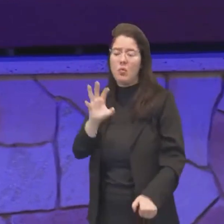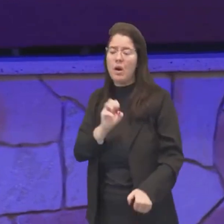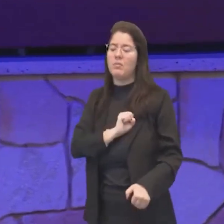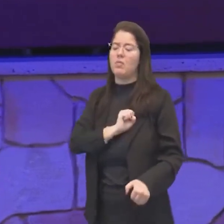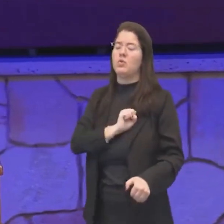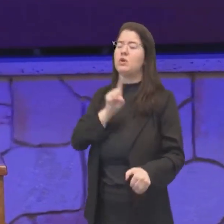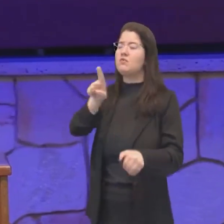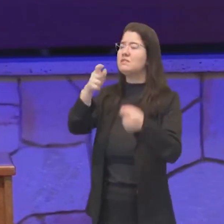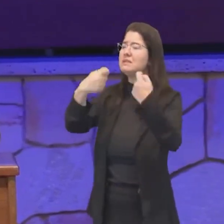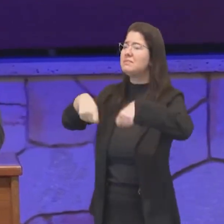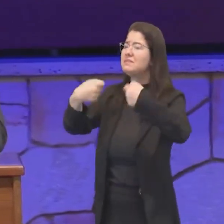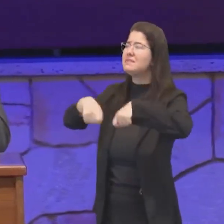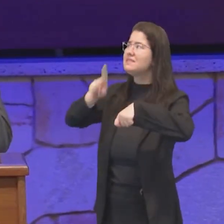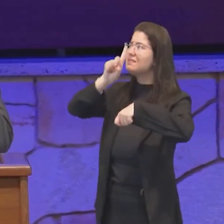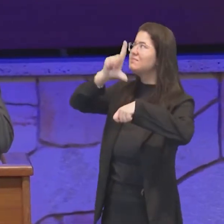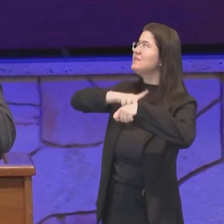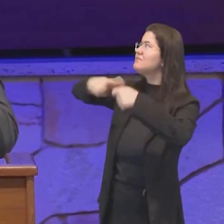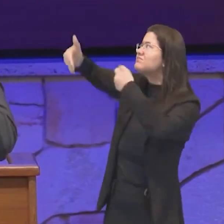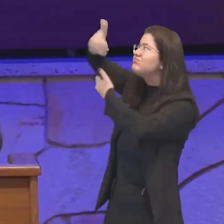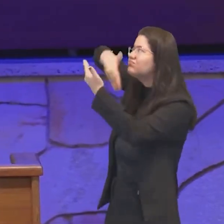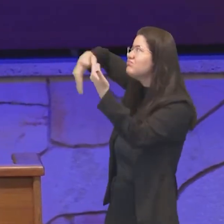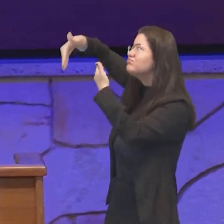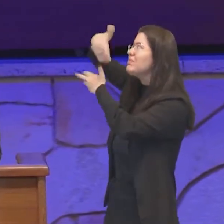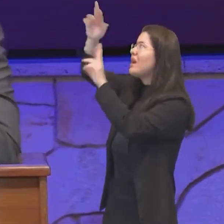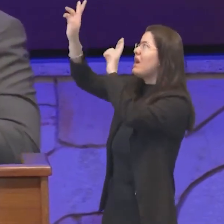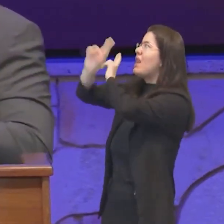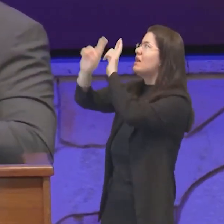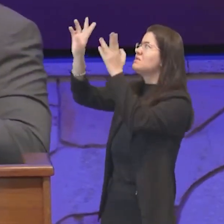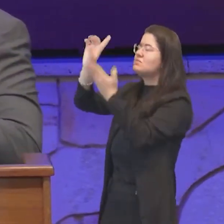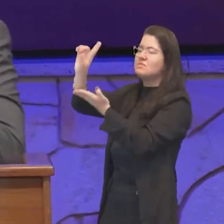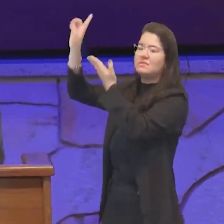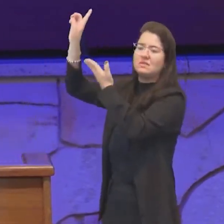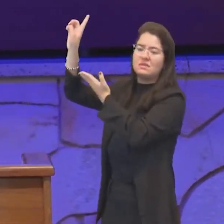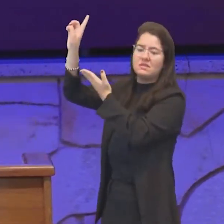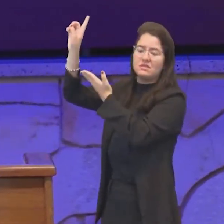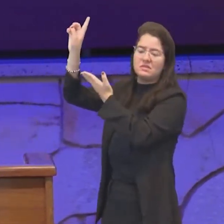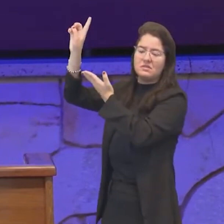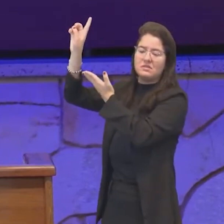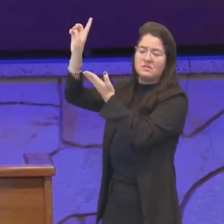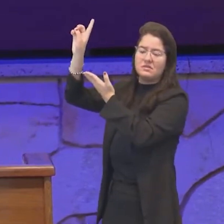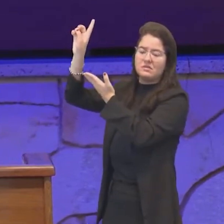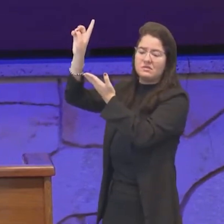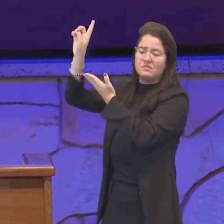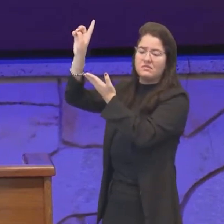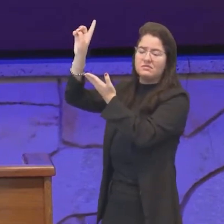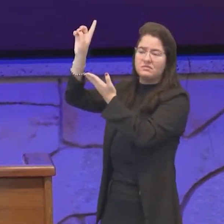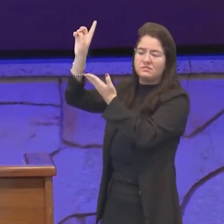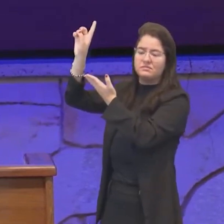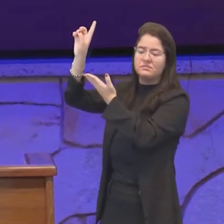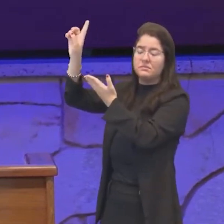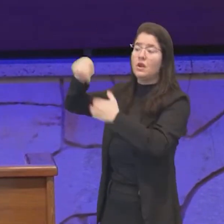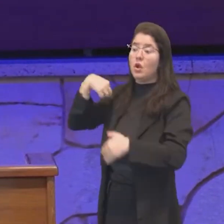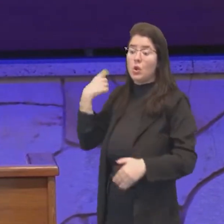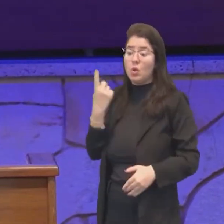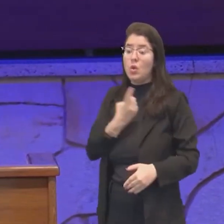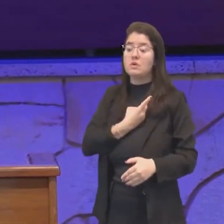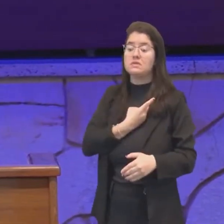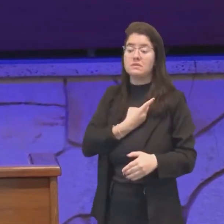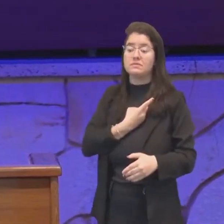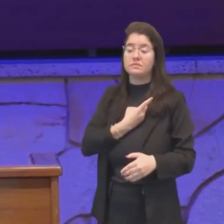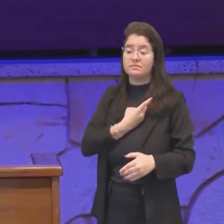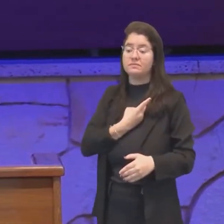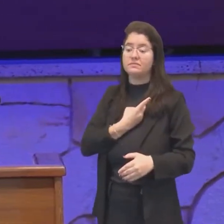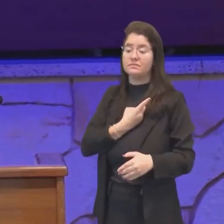vocês devem ter pelo Deus de vocês, que é um Deus que pede além do sacrifício, e repito, e nós temos expertise